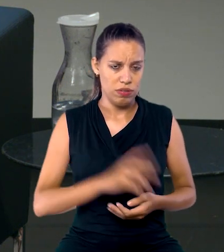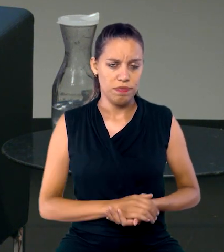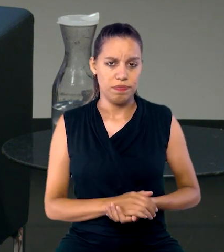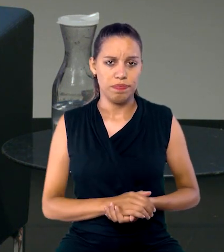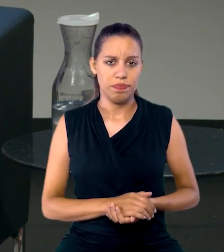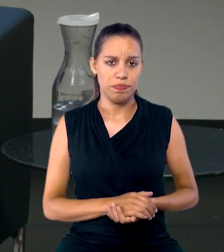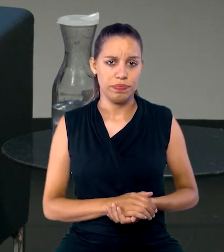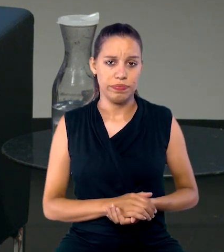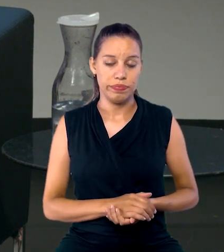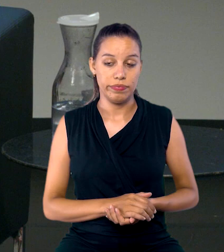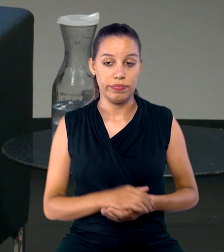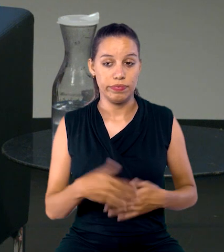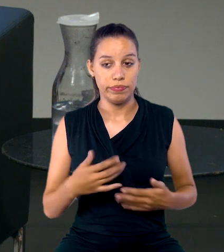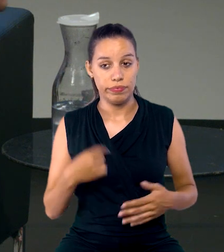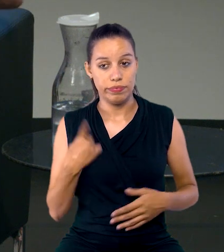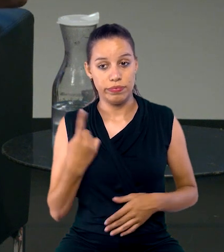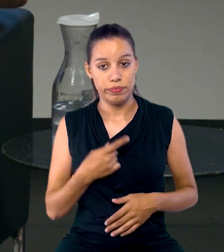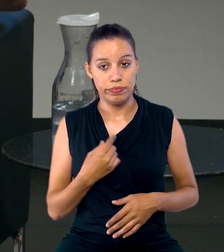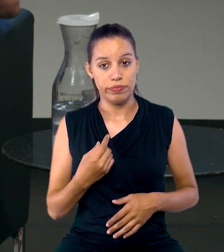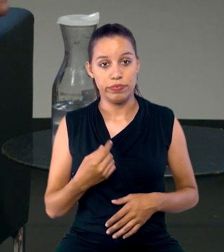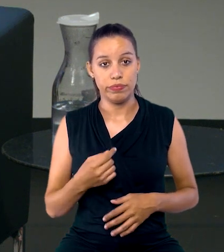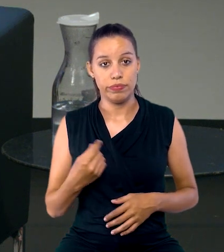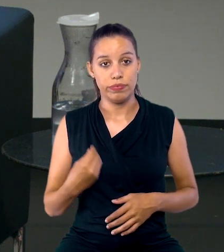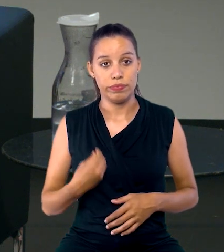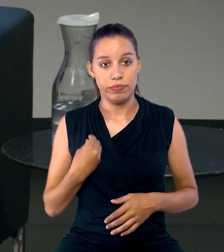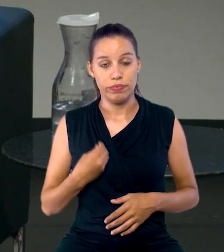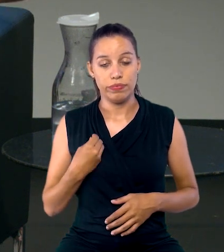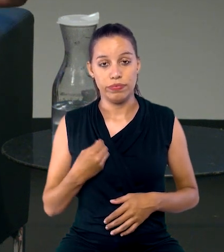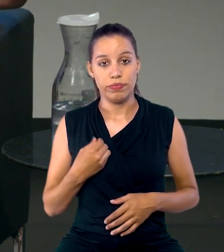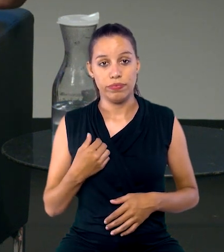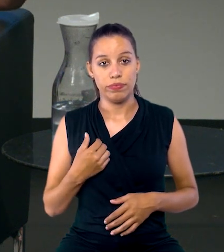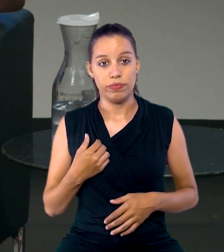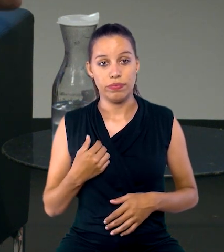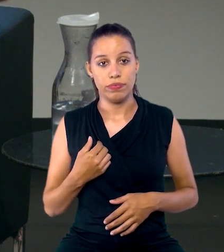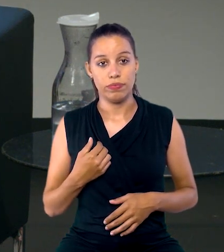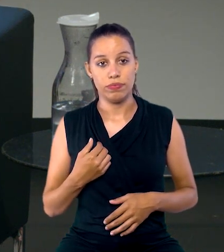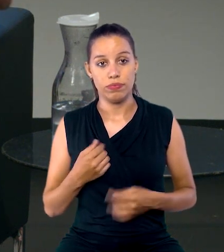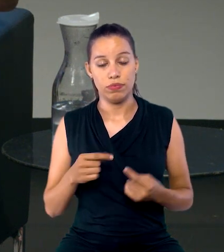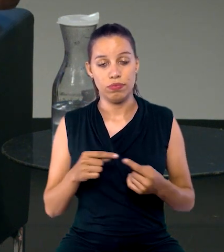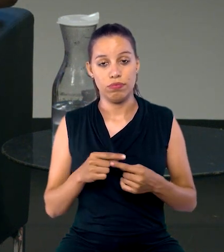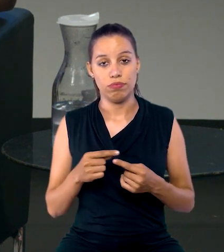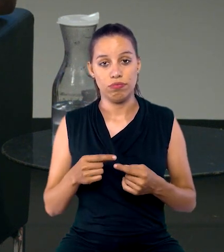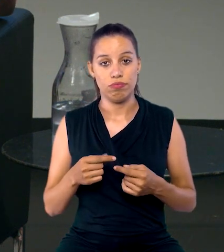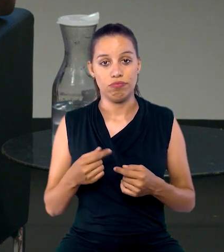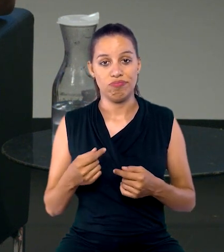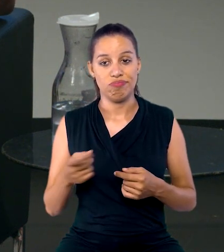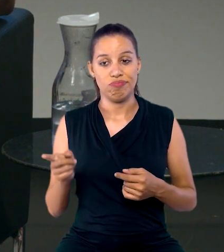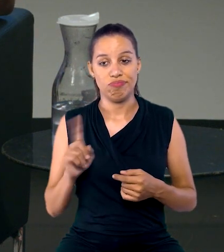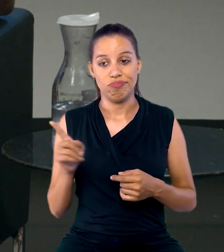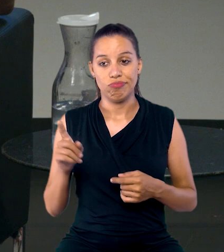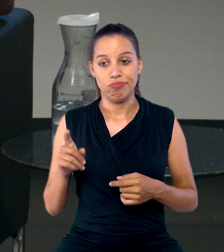Então, a gente está vivendo um fenômeno de negacionismo generalizado.